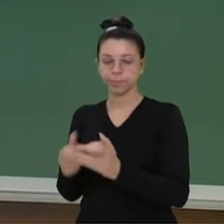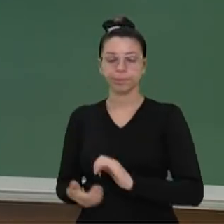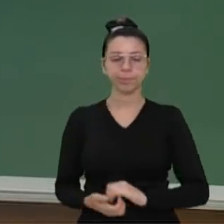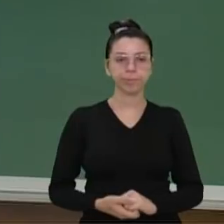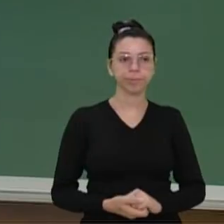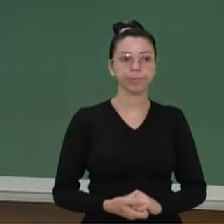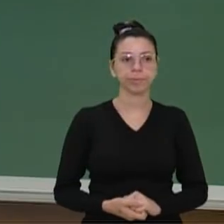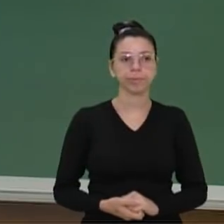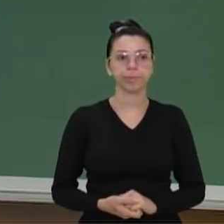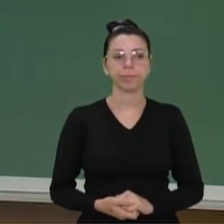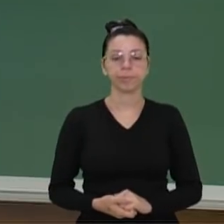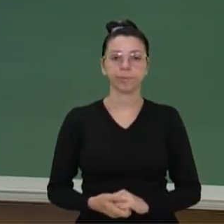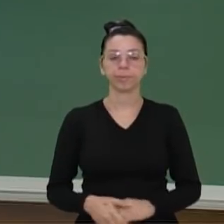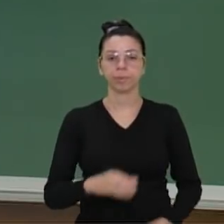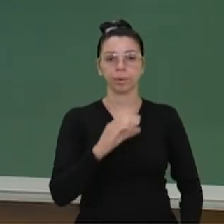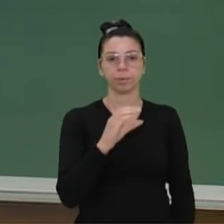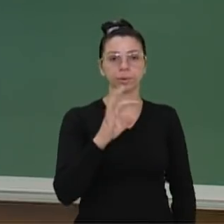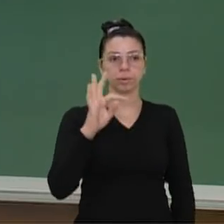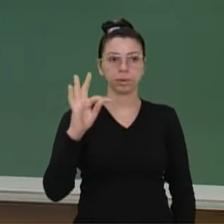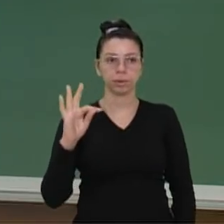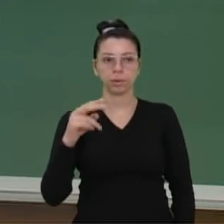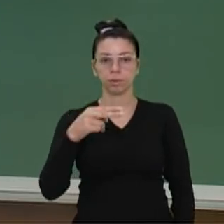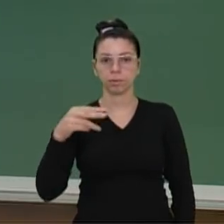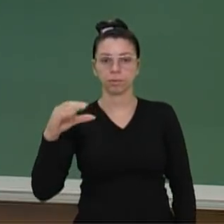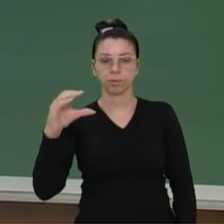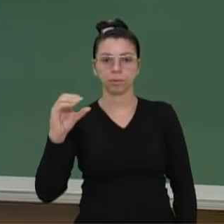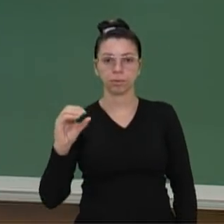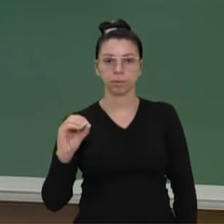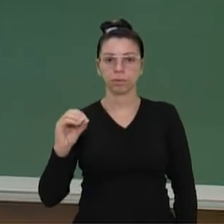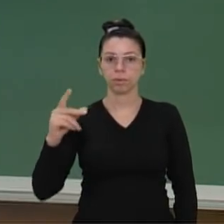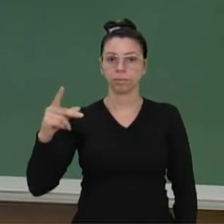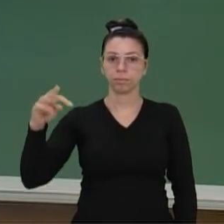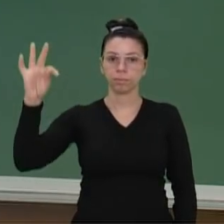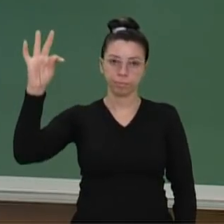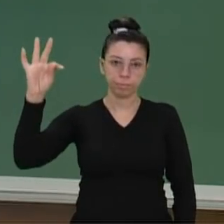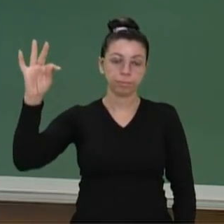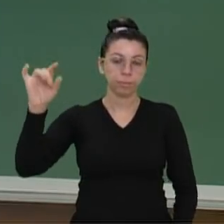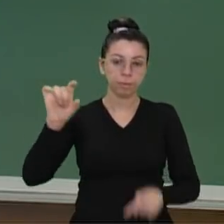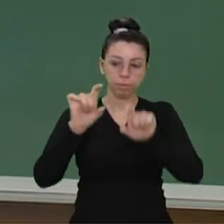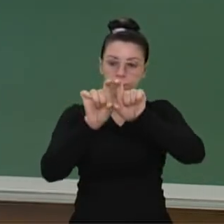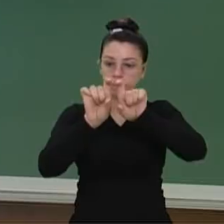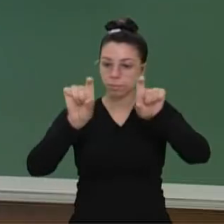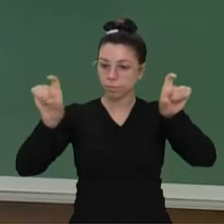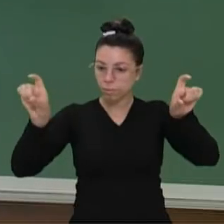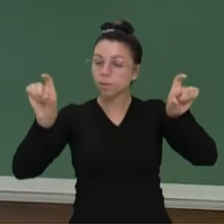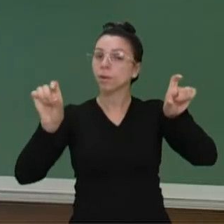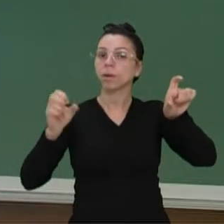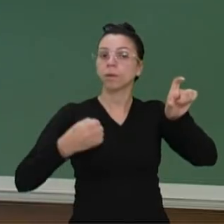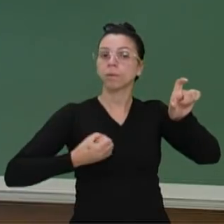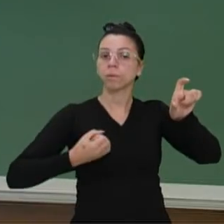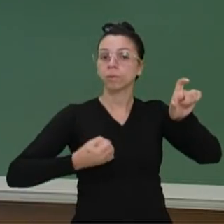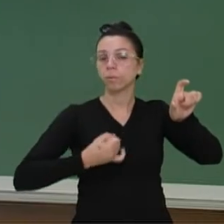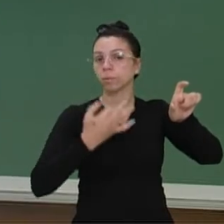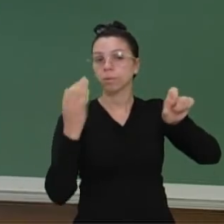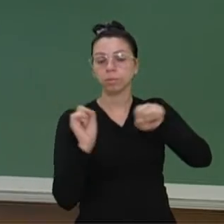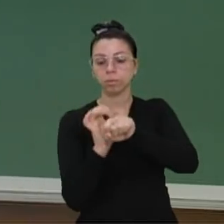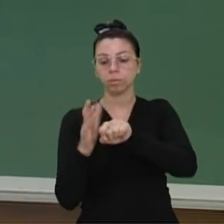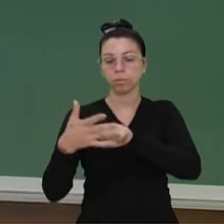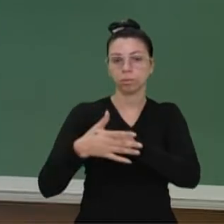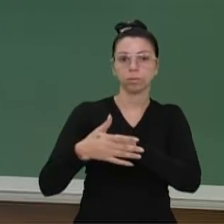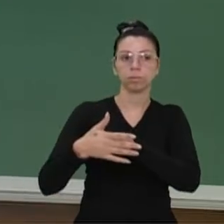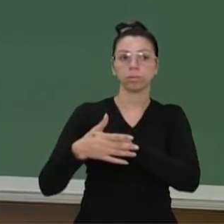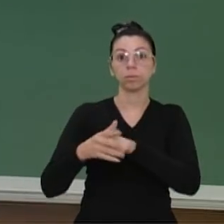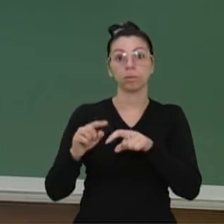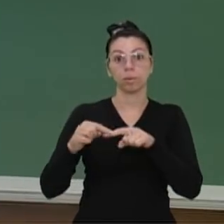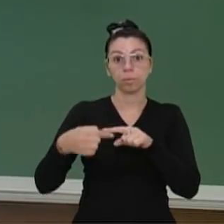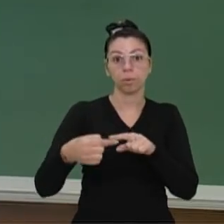C de t igual a C0 vezes P elevado a t. Essa é a equação que determina o número de casos do coronavírus, depois